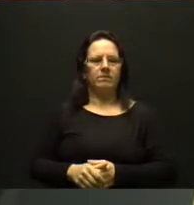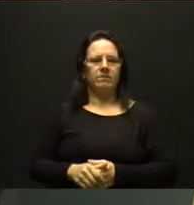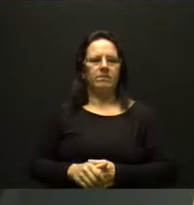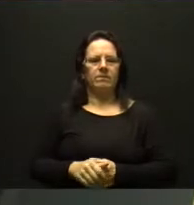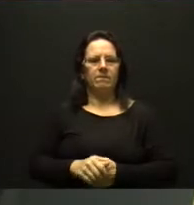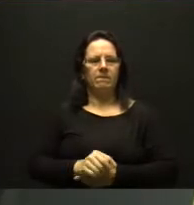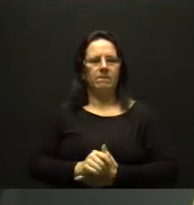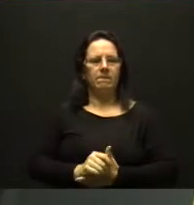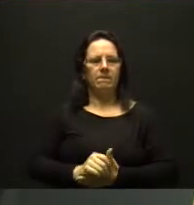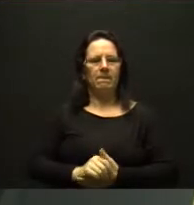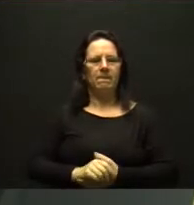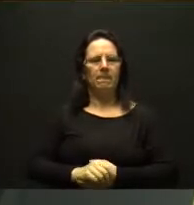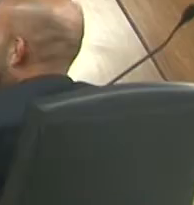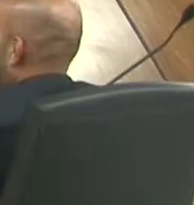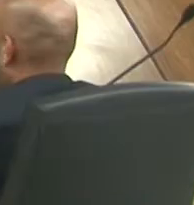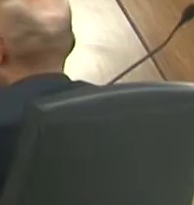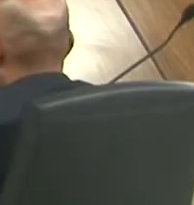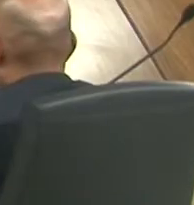roxinho